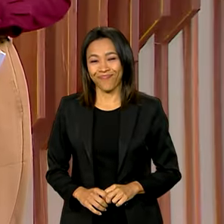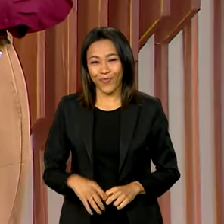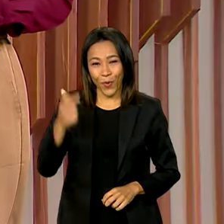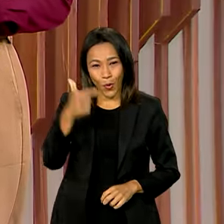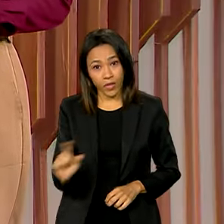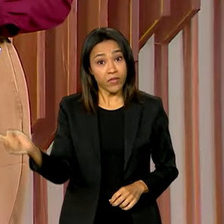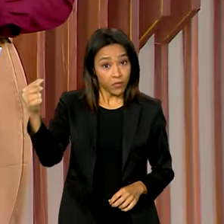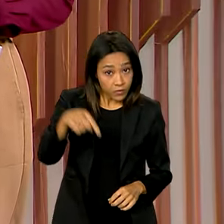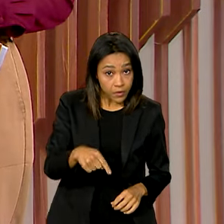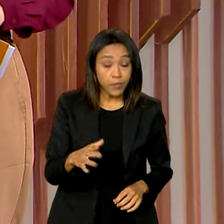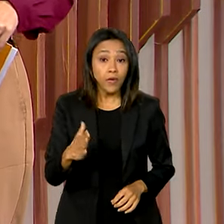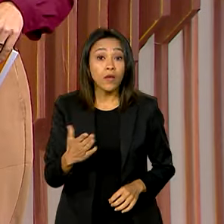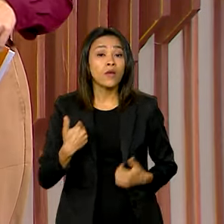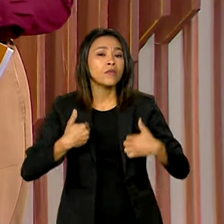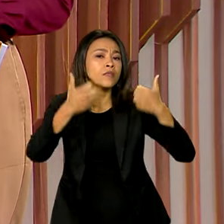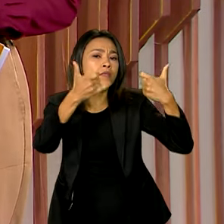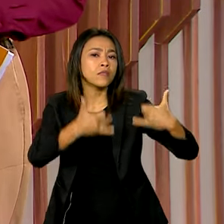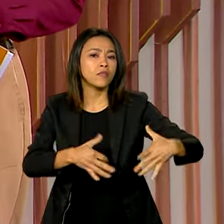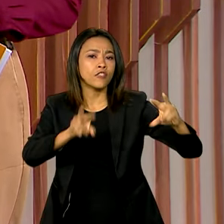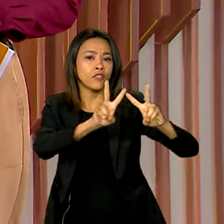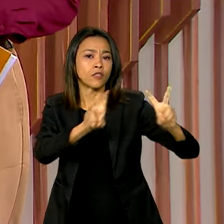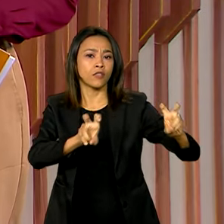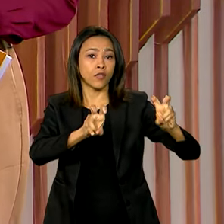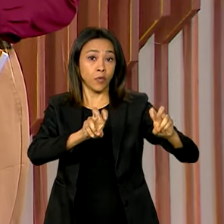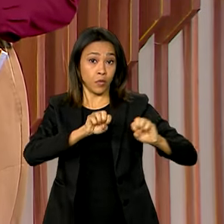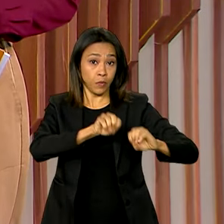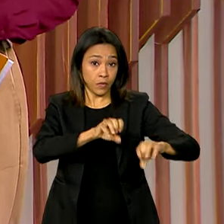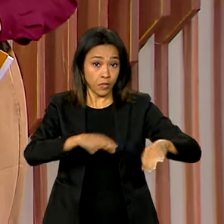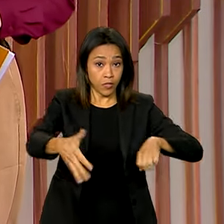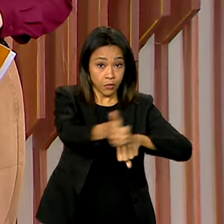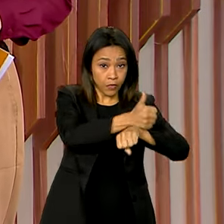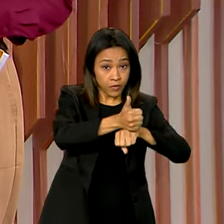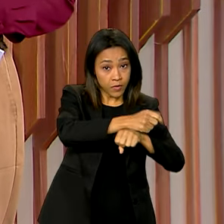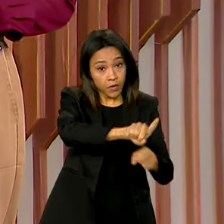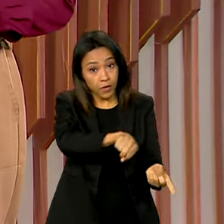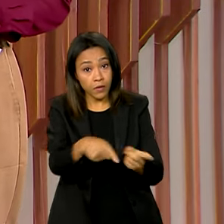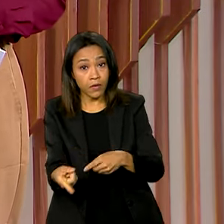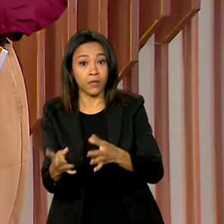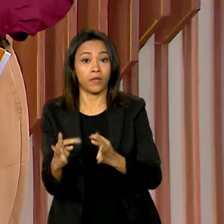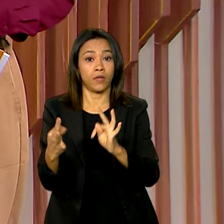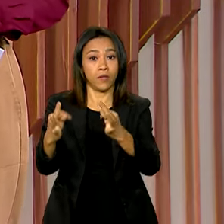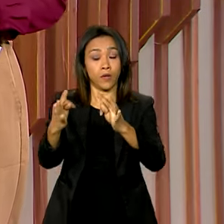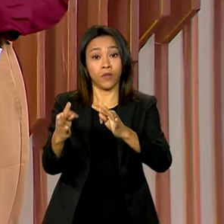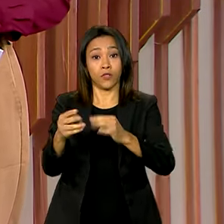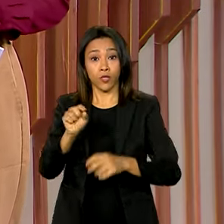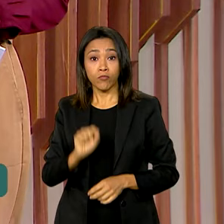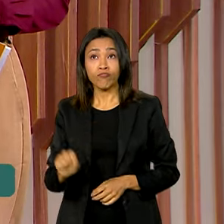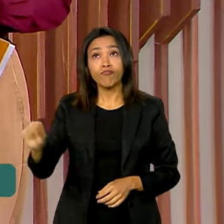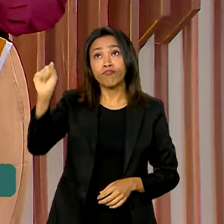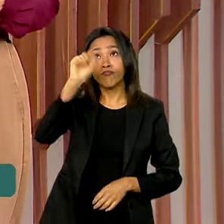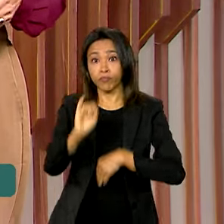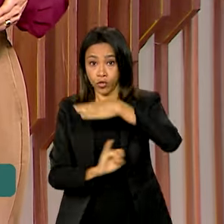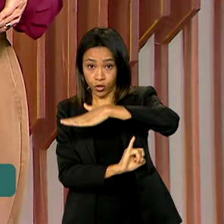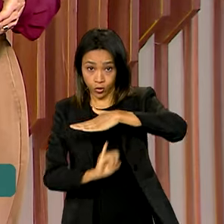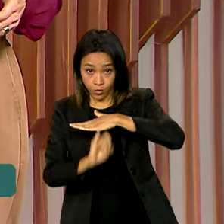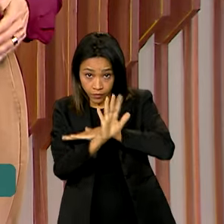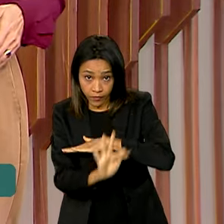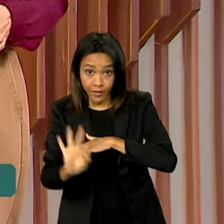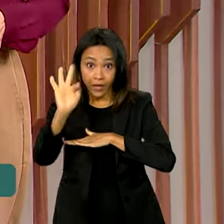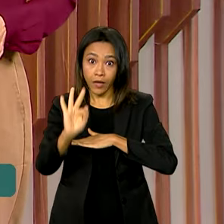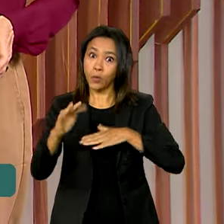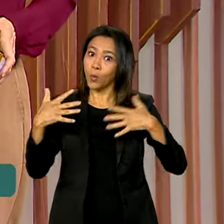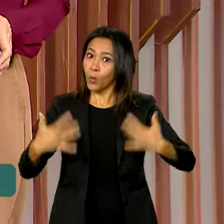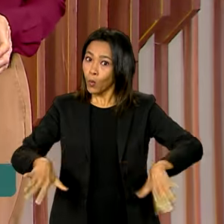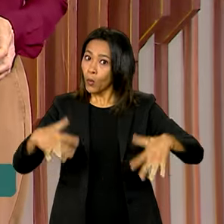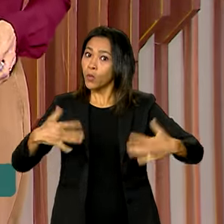Estamos de volta e vamos falar agora de educação profissional e tecnológica. Os institutos federais seguem fazendo a diferença